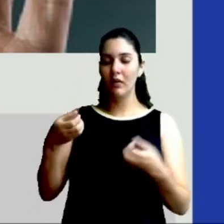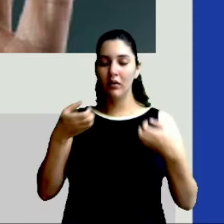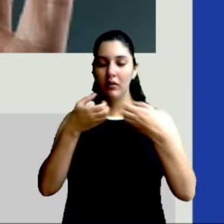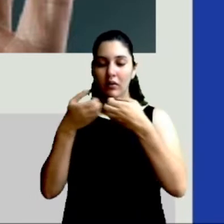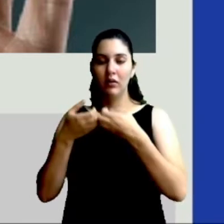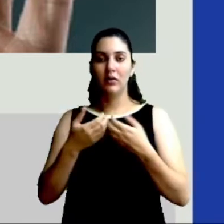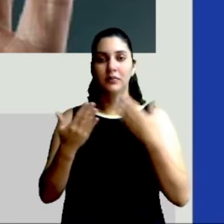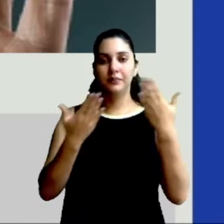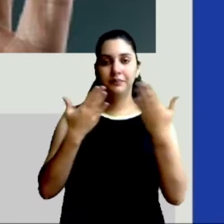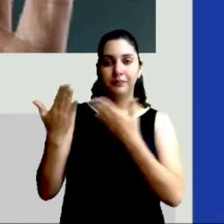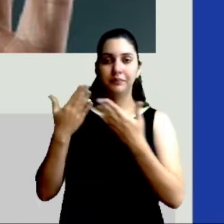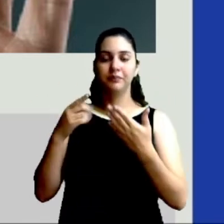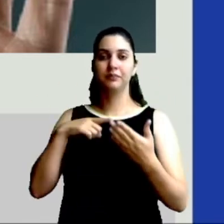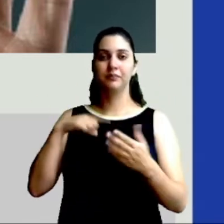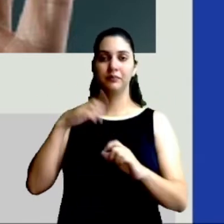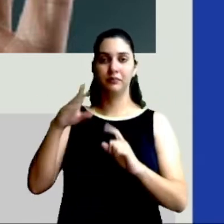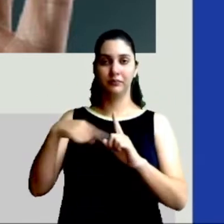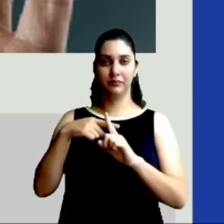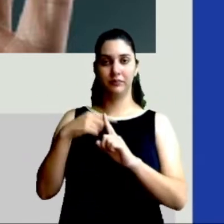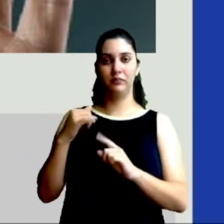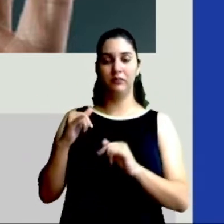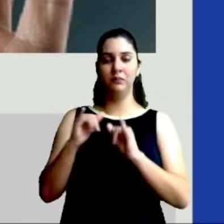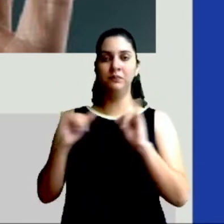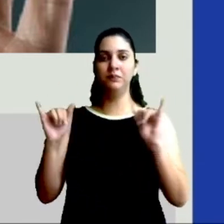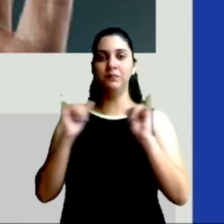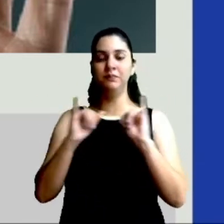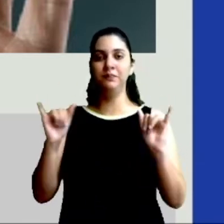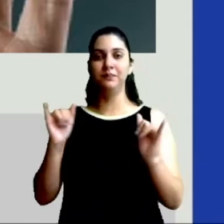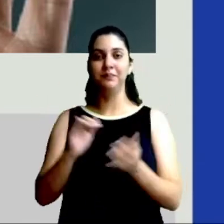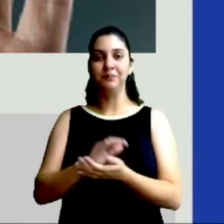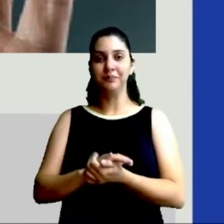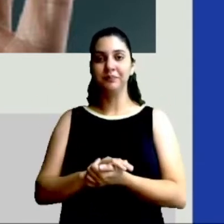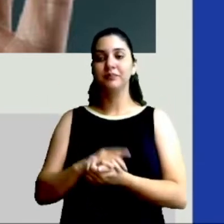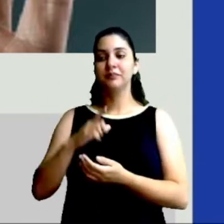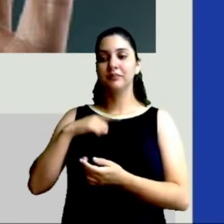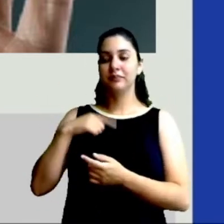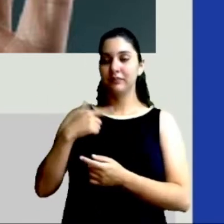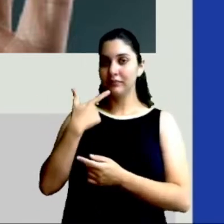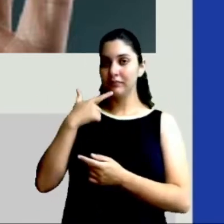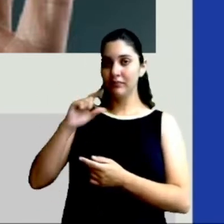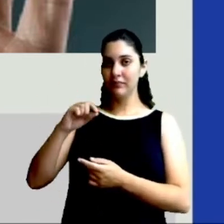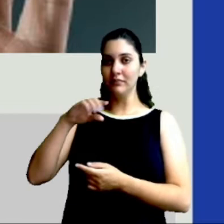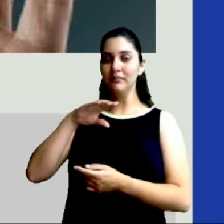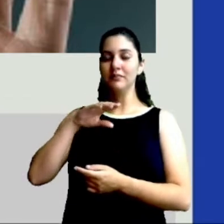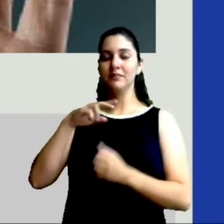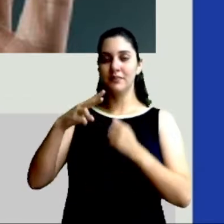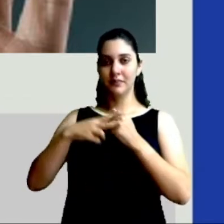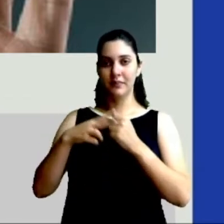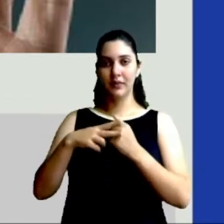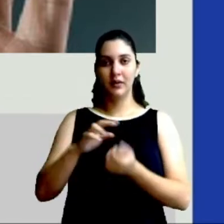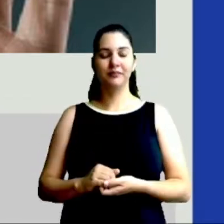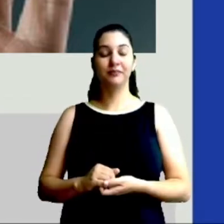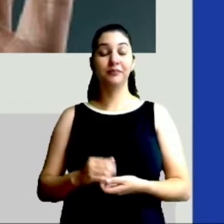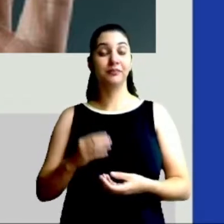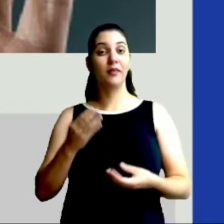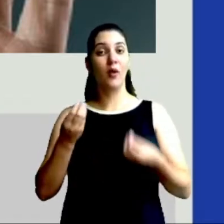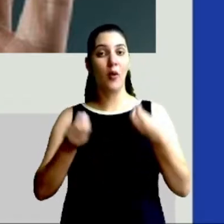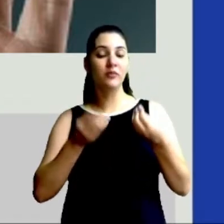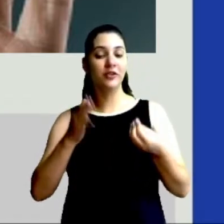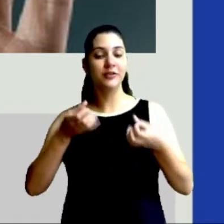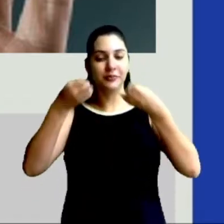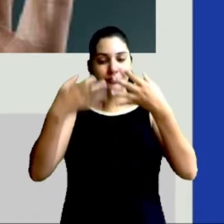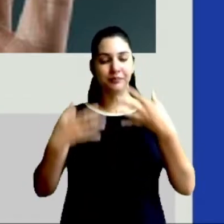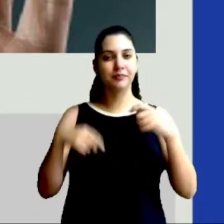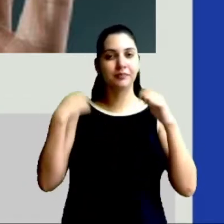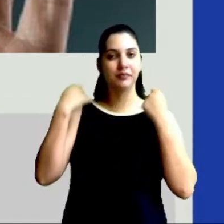informação sobre o que estava dizendo. Então, a gente tem aí o emprego da linguagem verbal. Como eu falei para vocês,